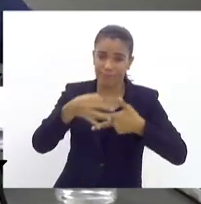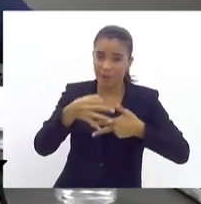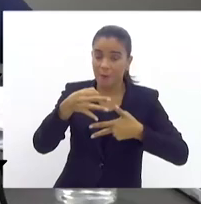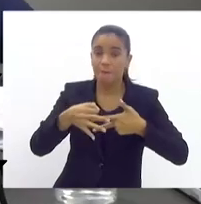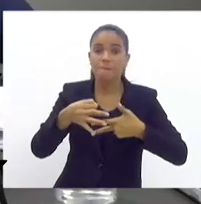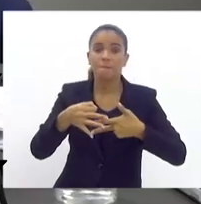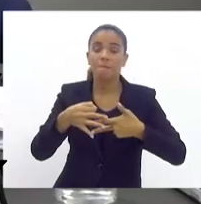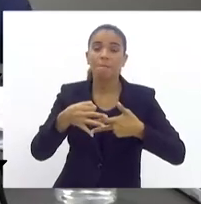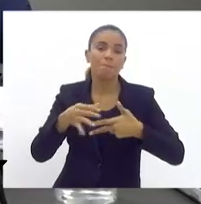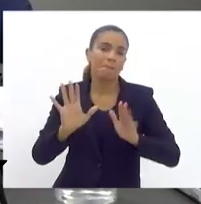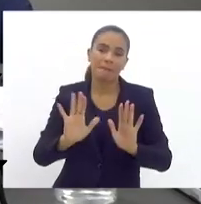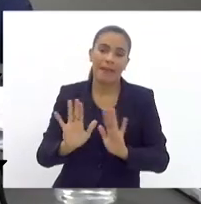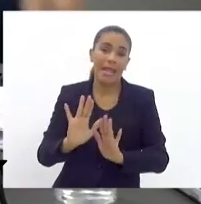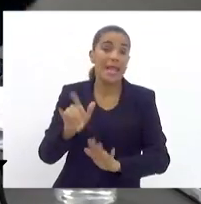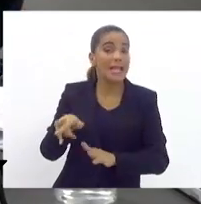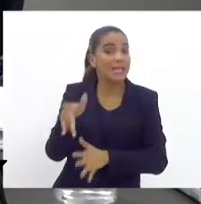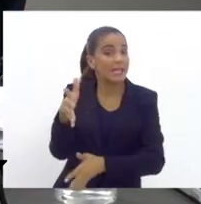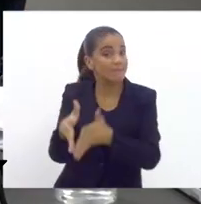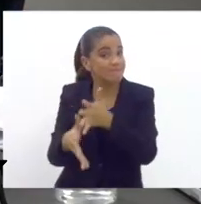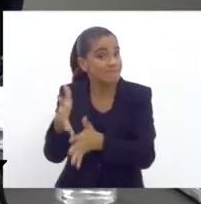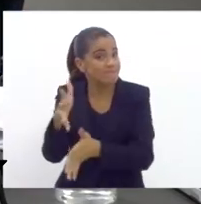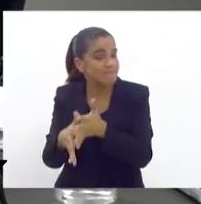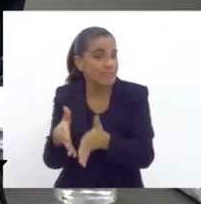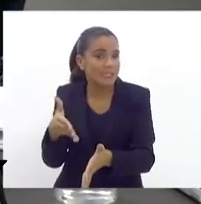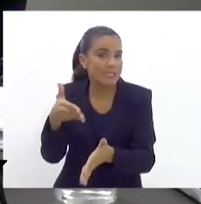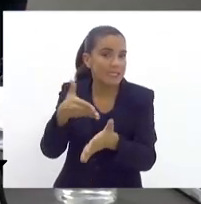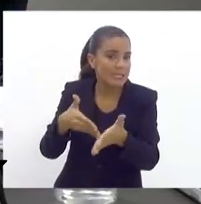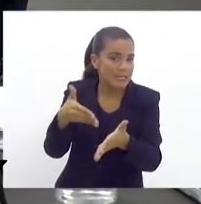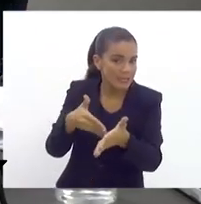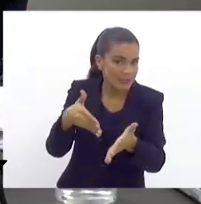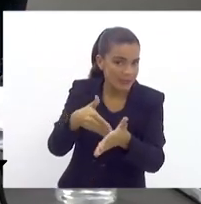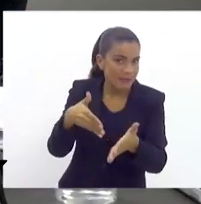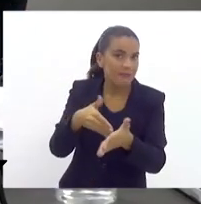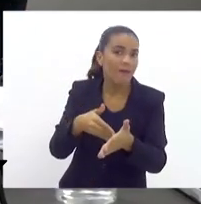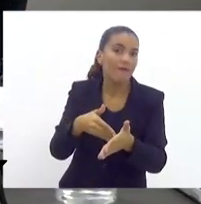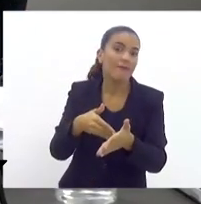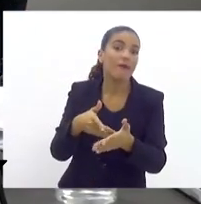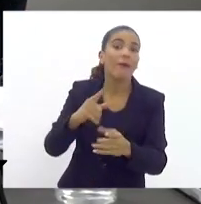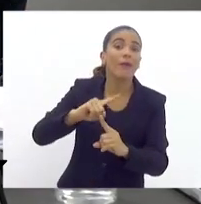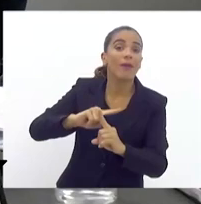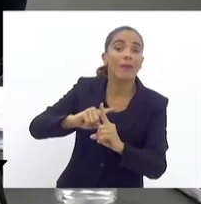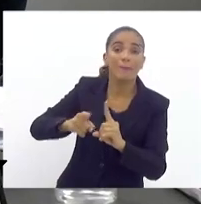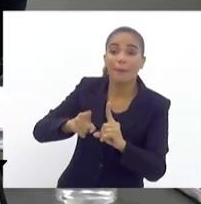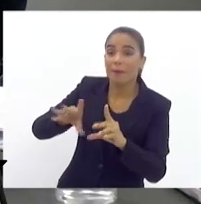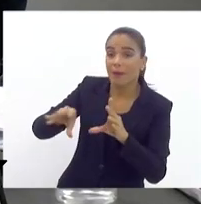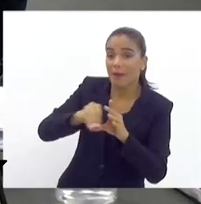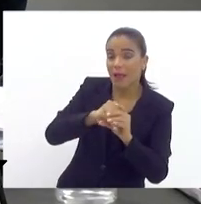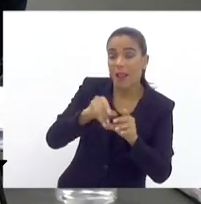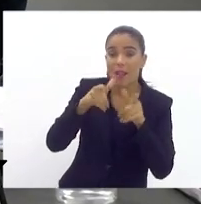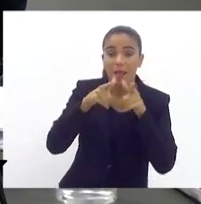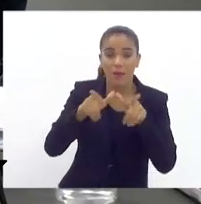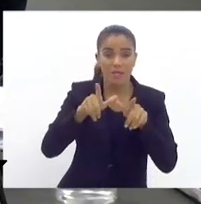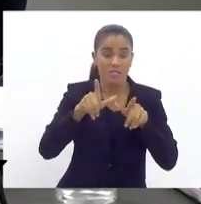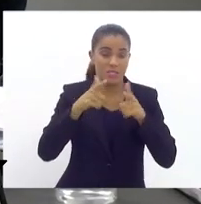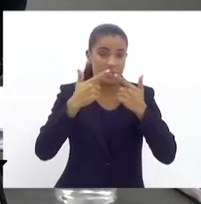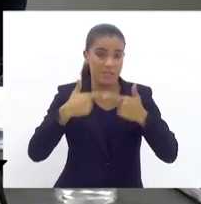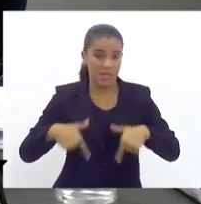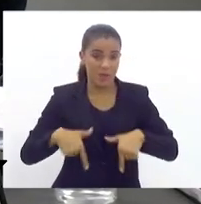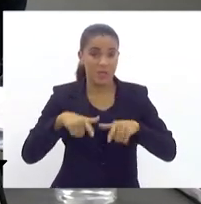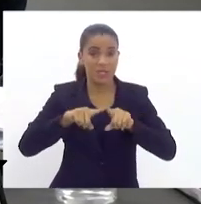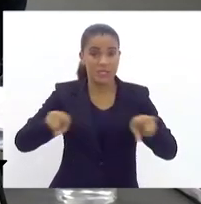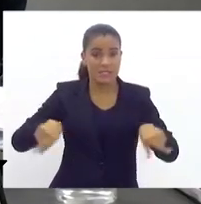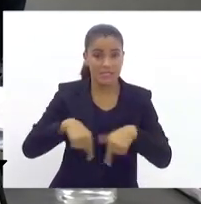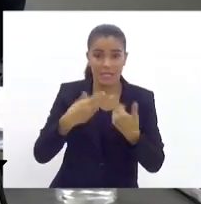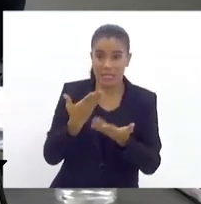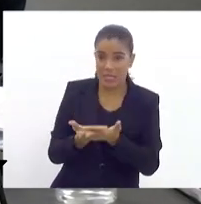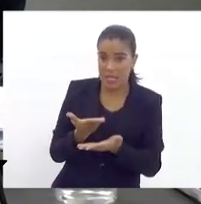STF impediu que houvesse a proibição da inserção da linguagem neutra nas salas de